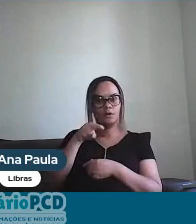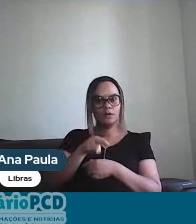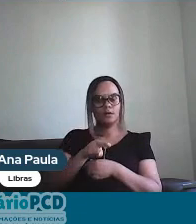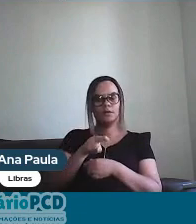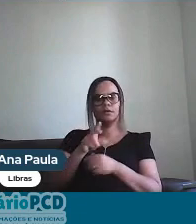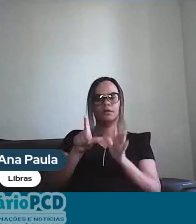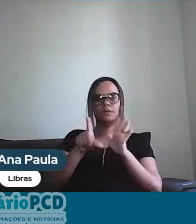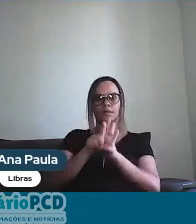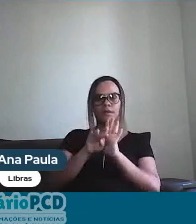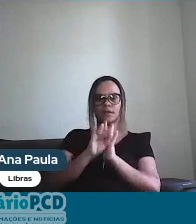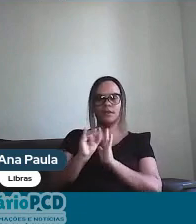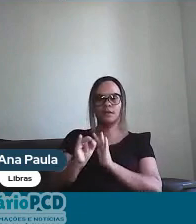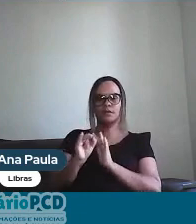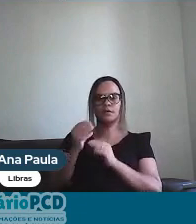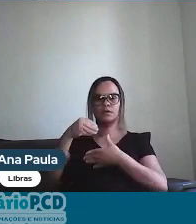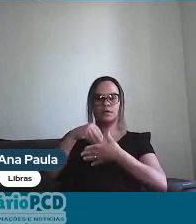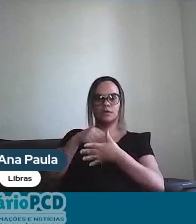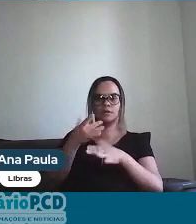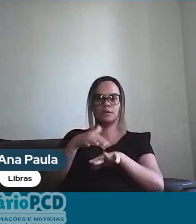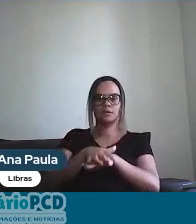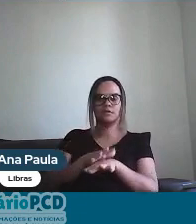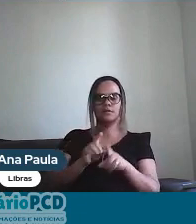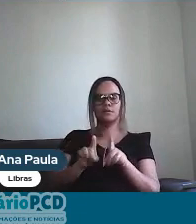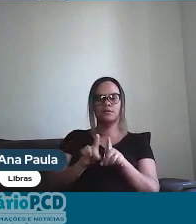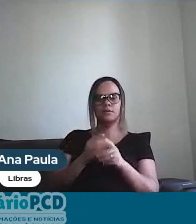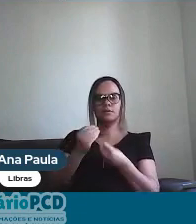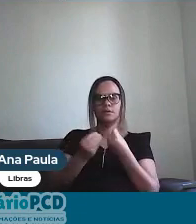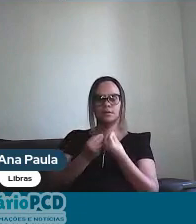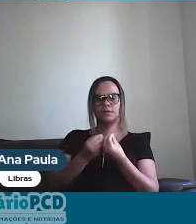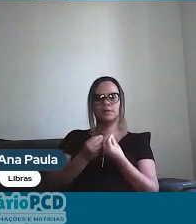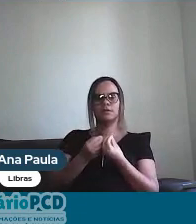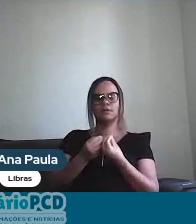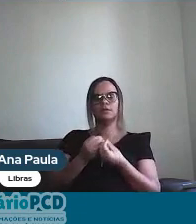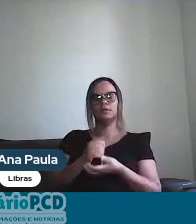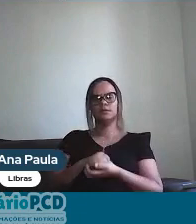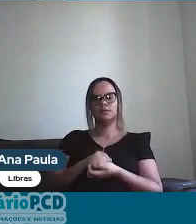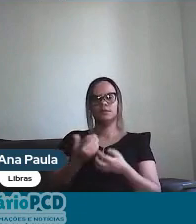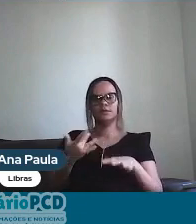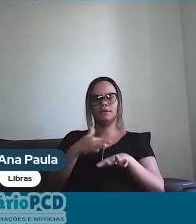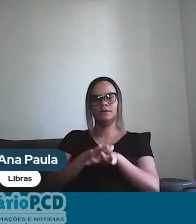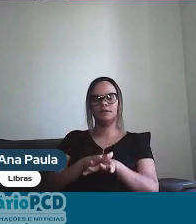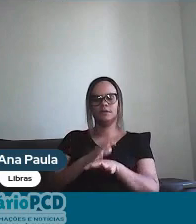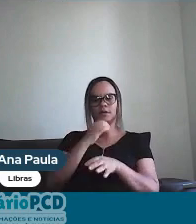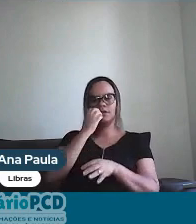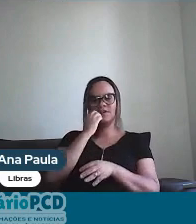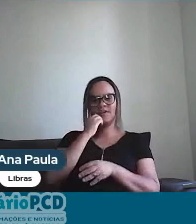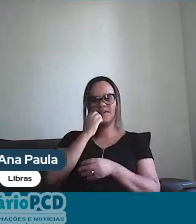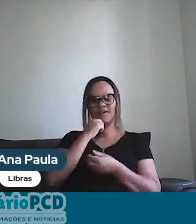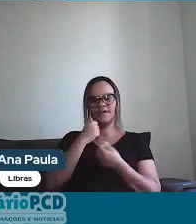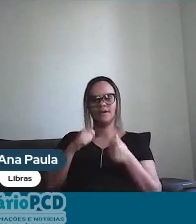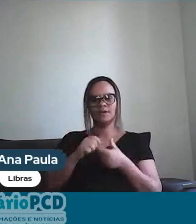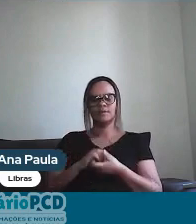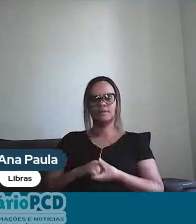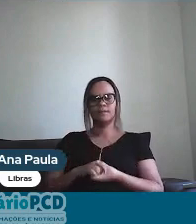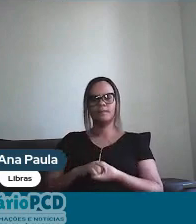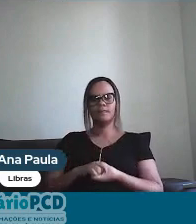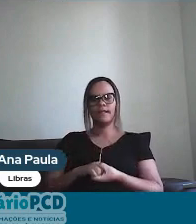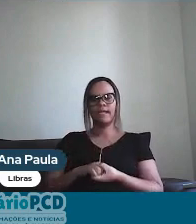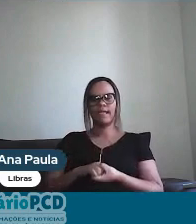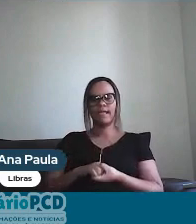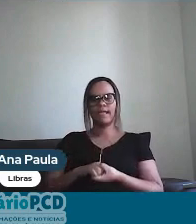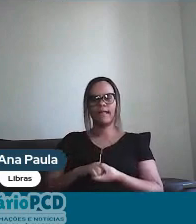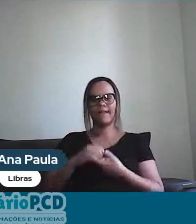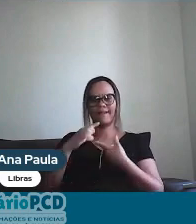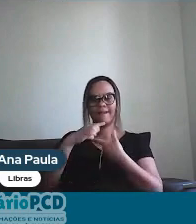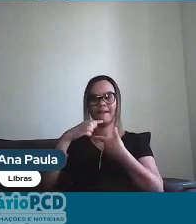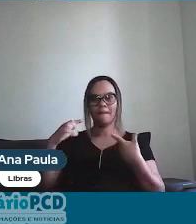de Inclusão, a gente tem como fazer essa caracterização e essa inclusão dessas pessoas que, de fato, precisam de barreiras serem quebradas